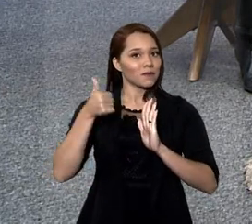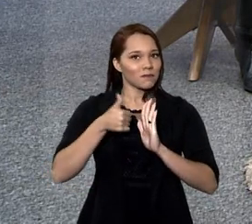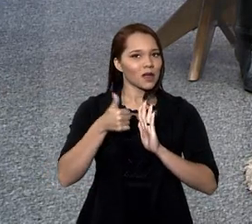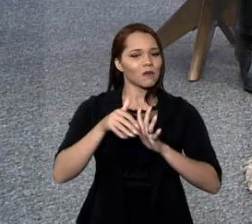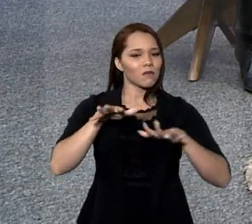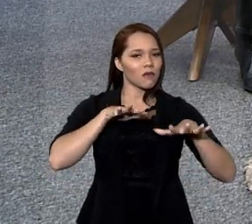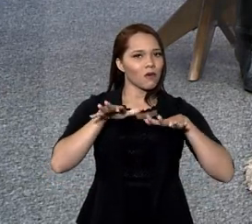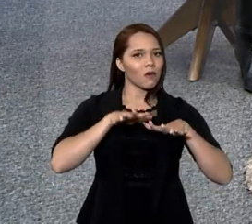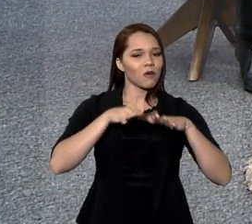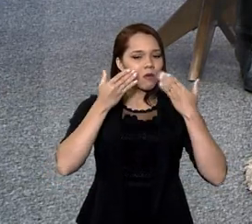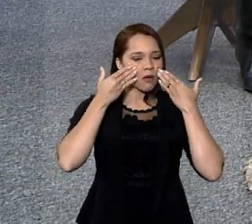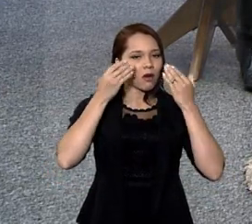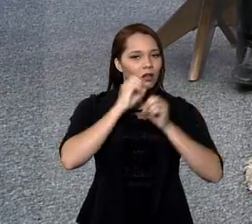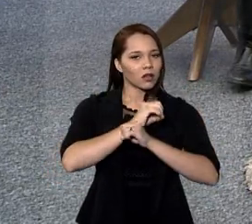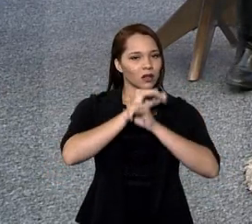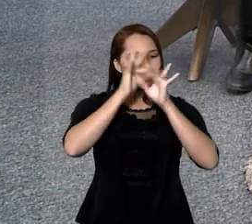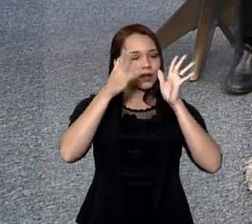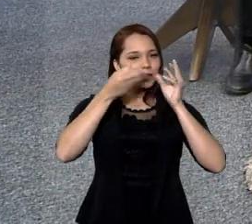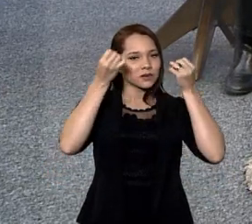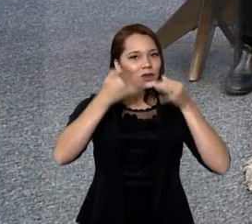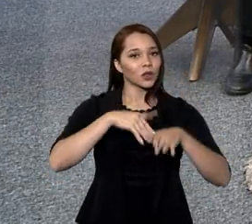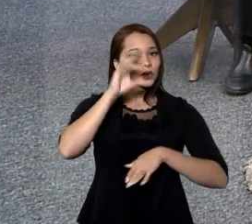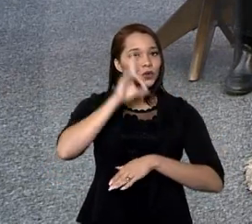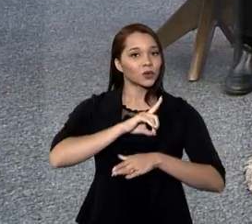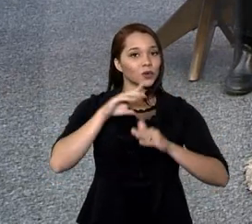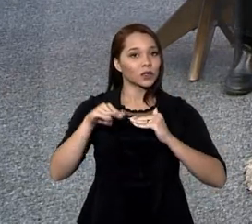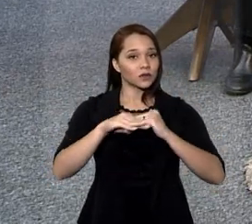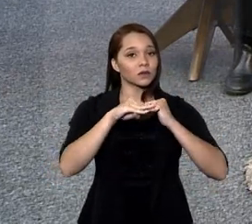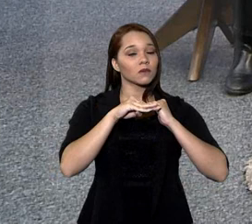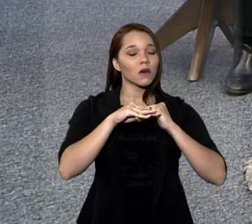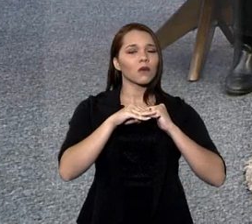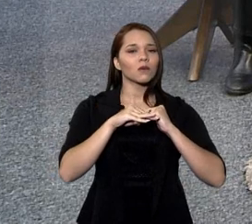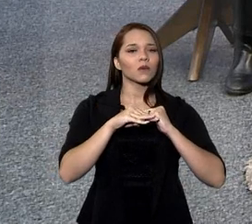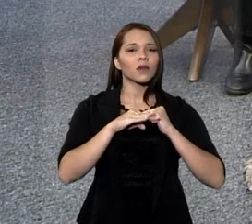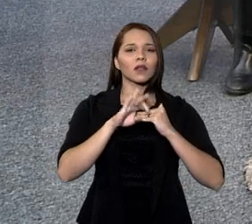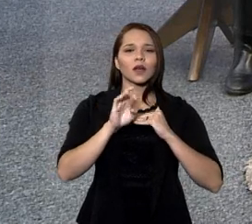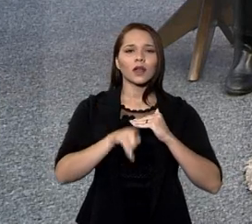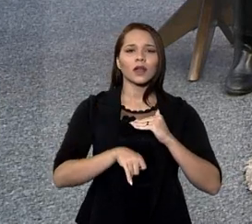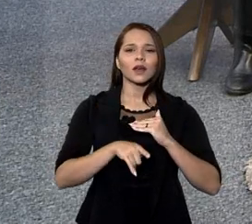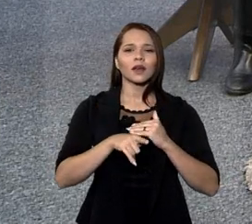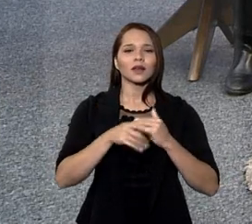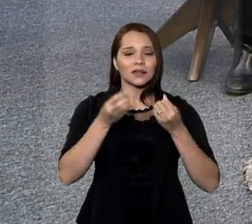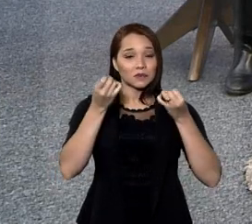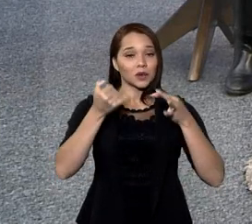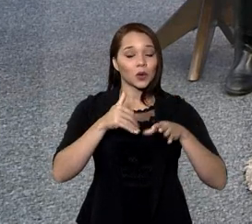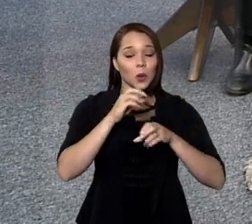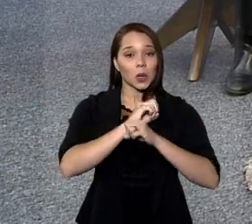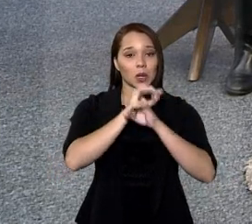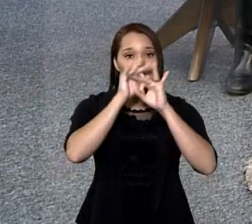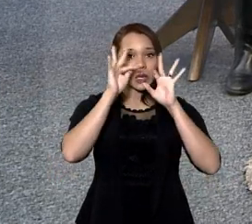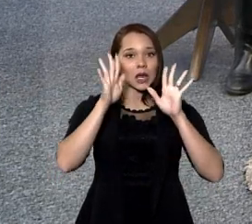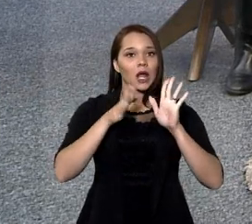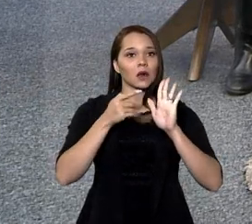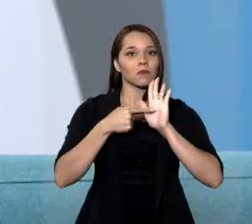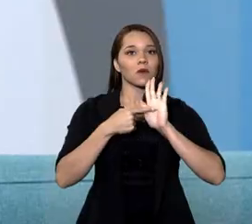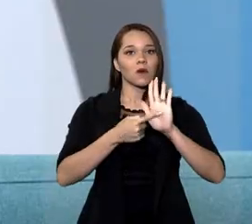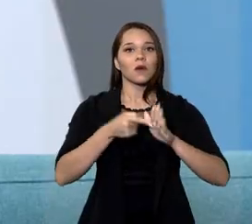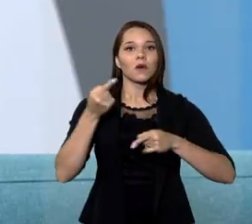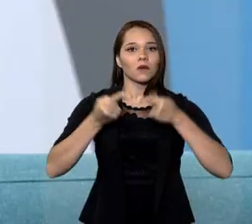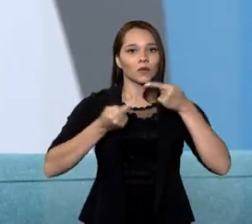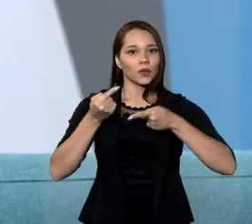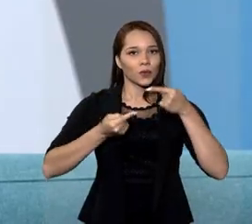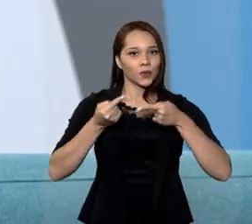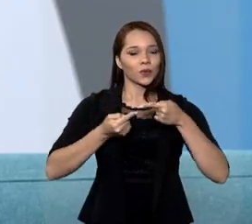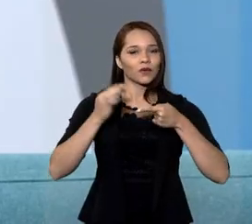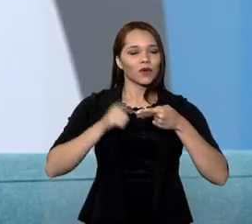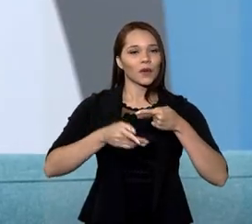movimento que claramente falou de direitos iguais é de uma forma clara e explícita